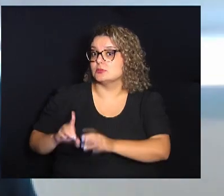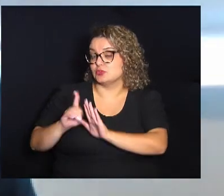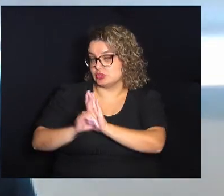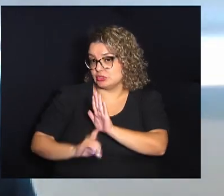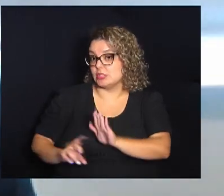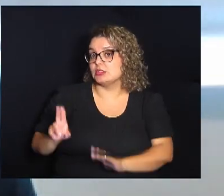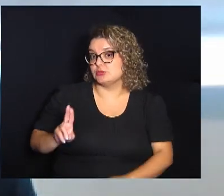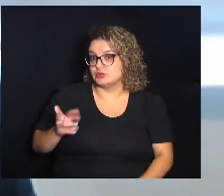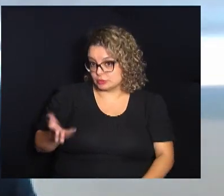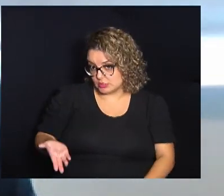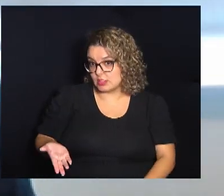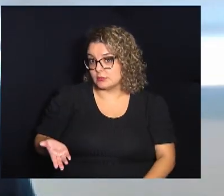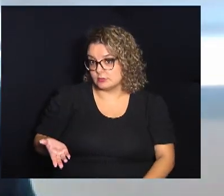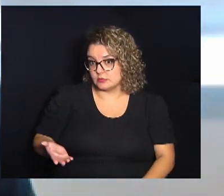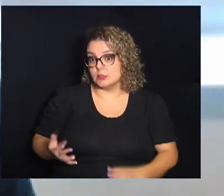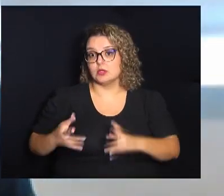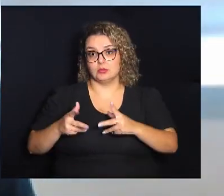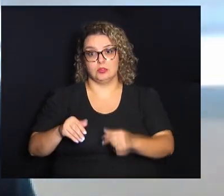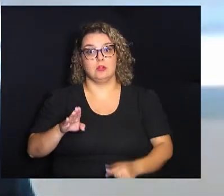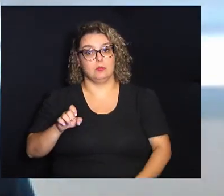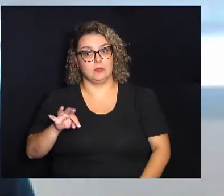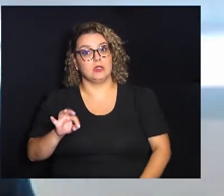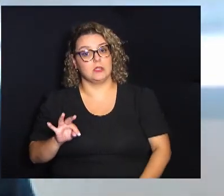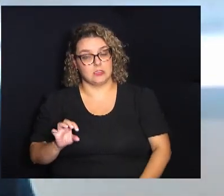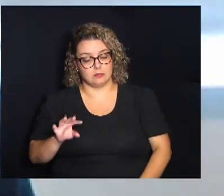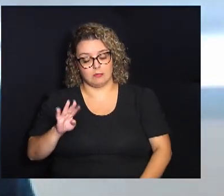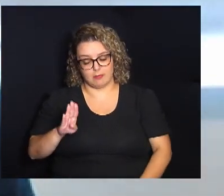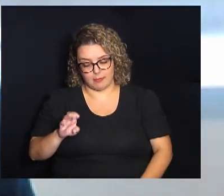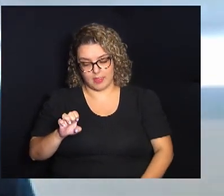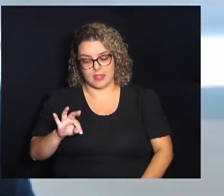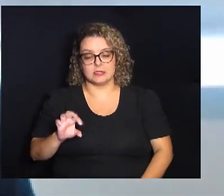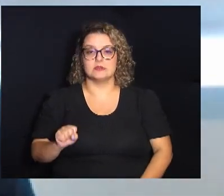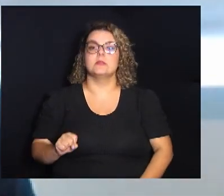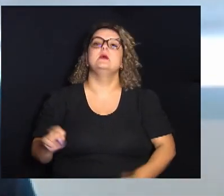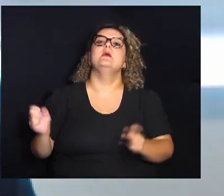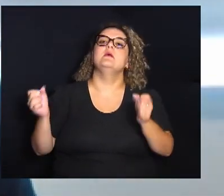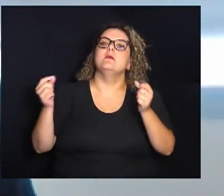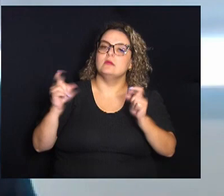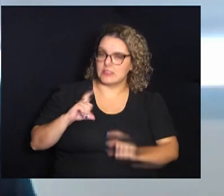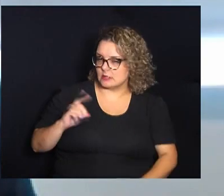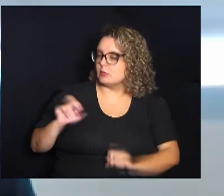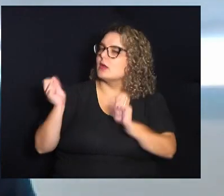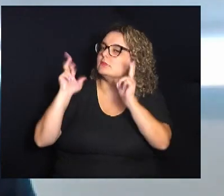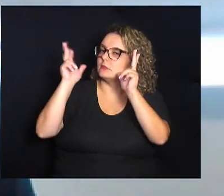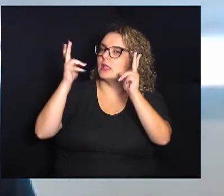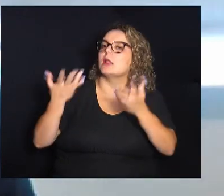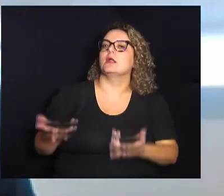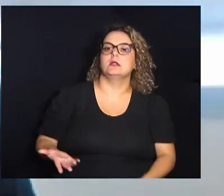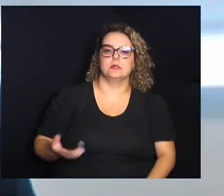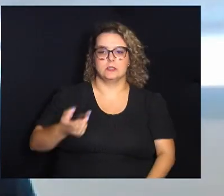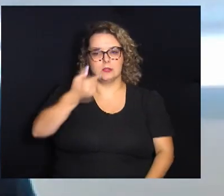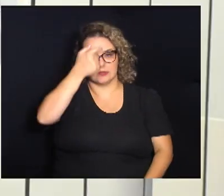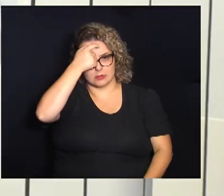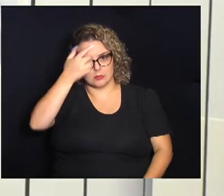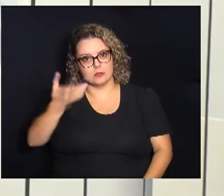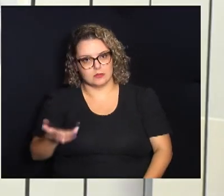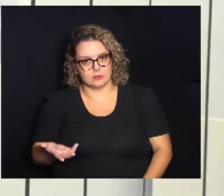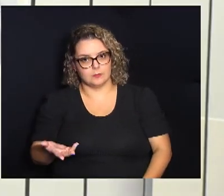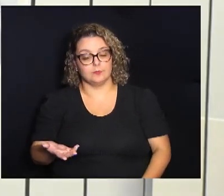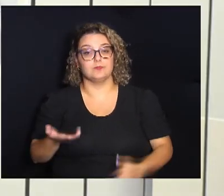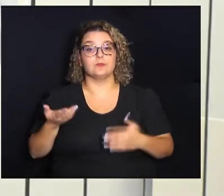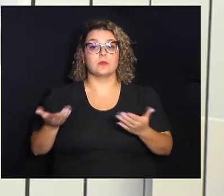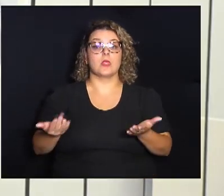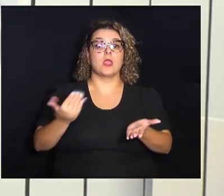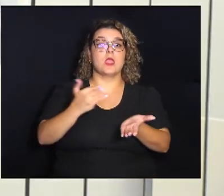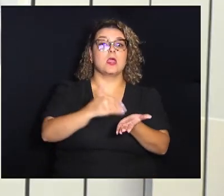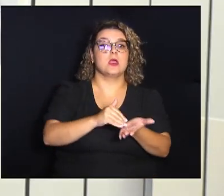acho que todas as operadoras de bet vão ter uma atenção com relação ao jogo consciente. E aí a Secretaria de Prêmios